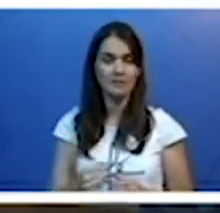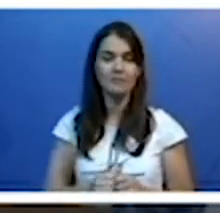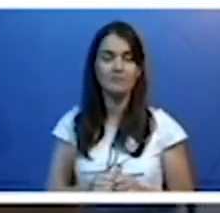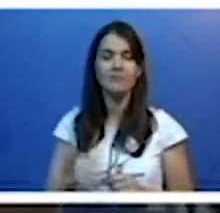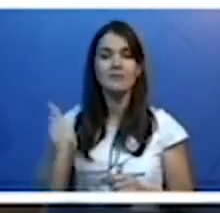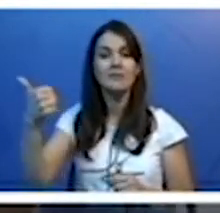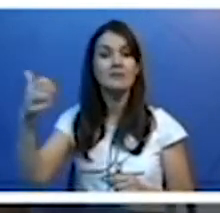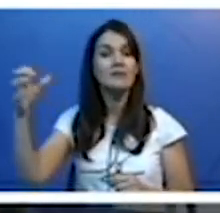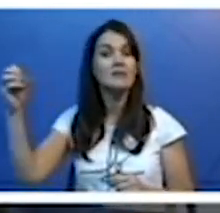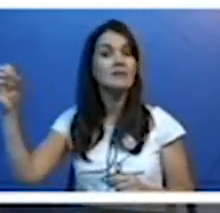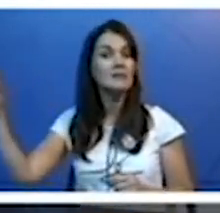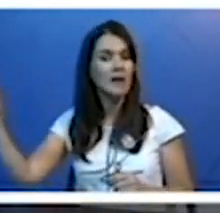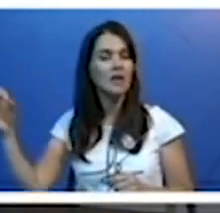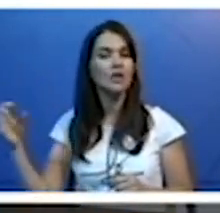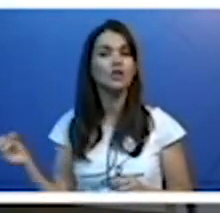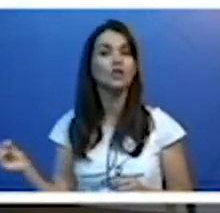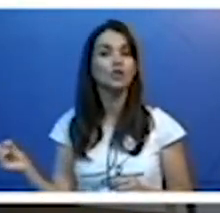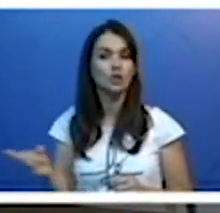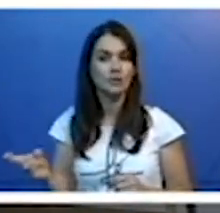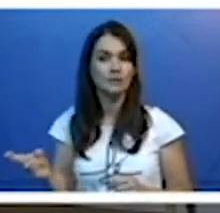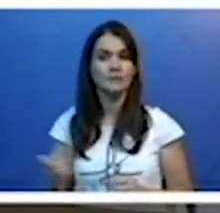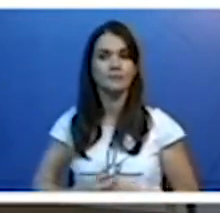100x.